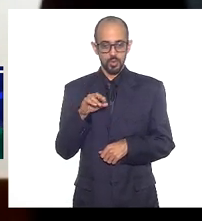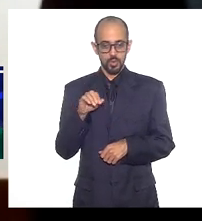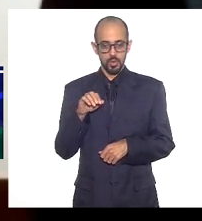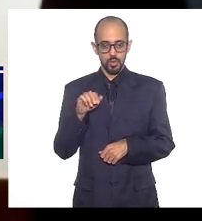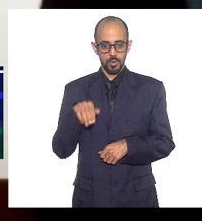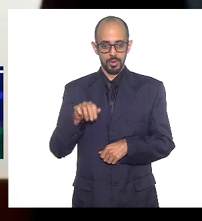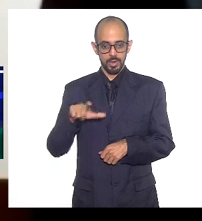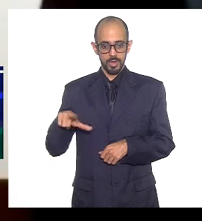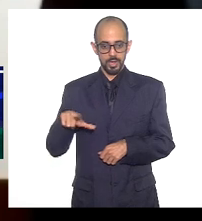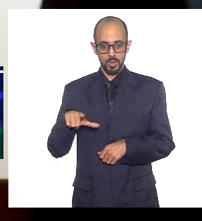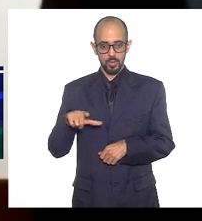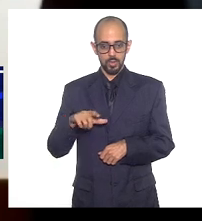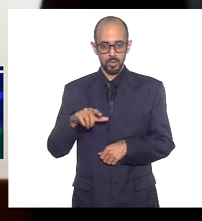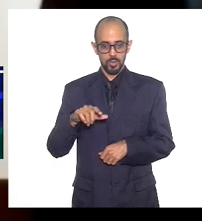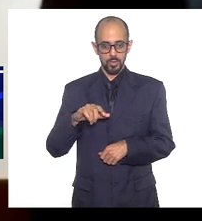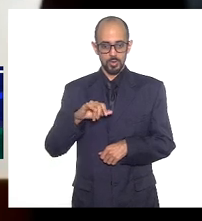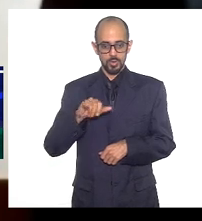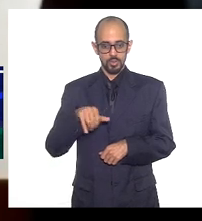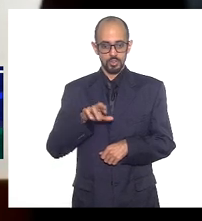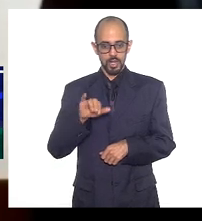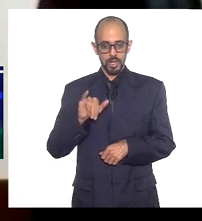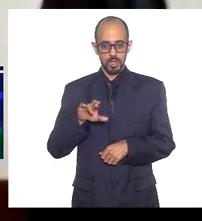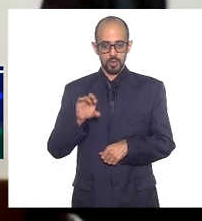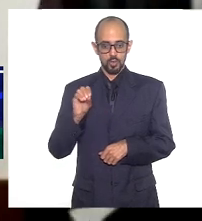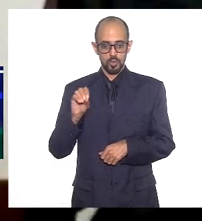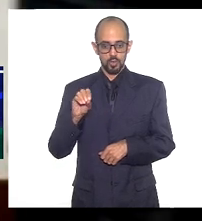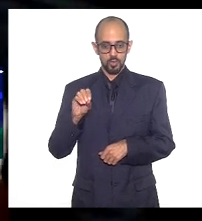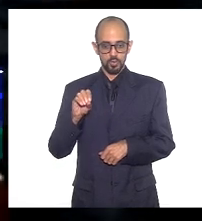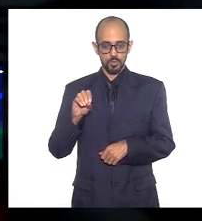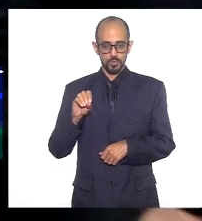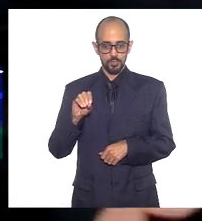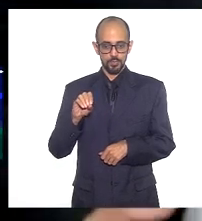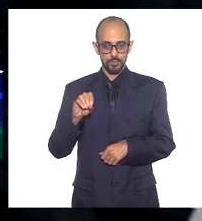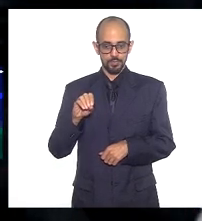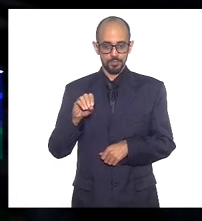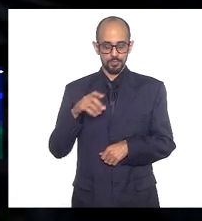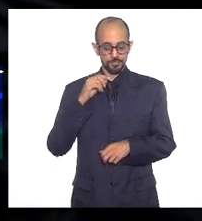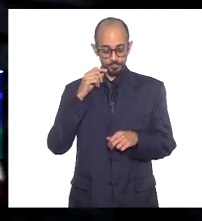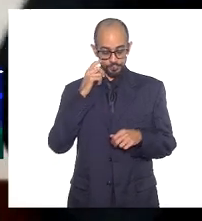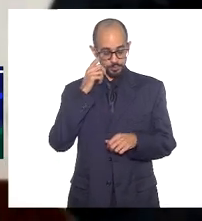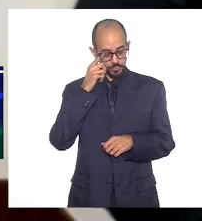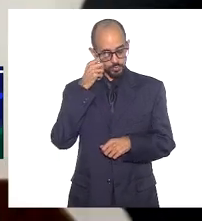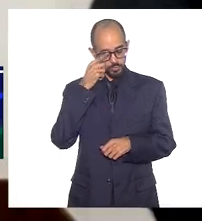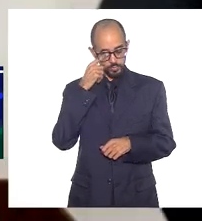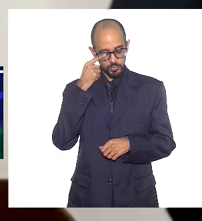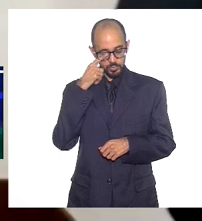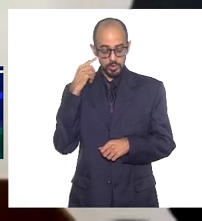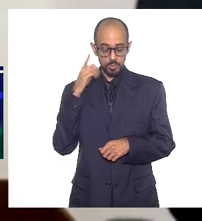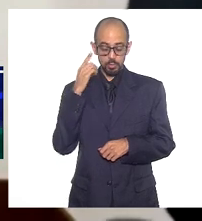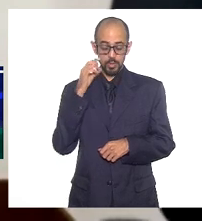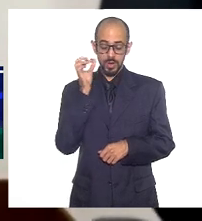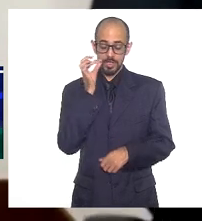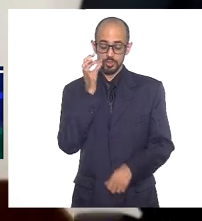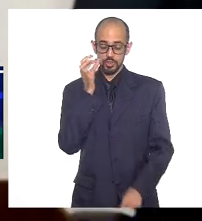deputado Coronel Jairo deputado Giovanni Ratinho